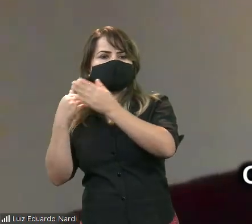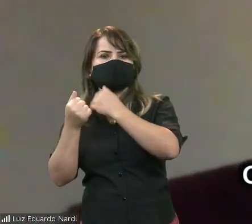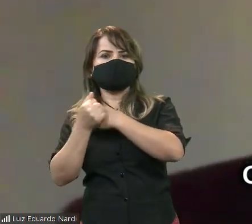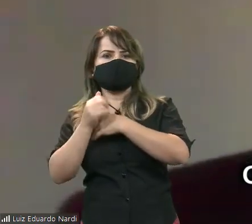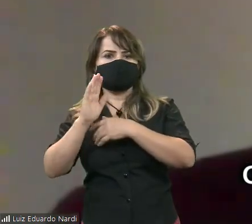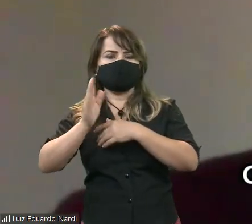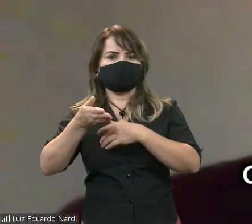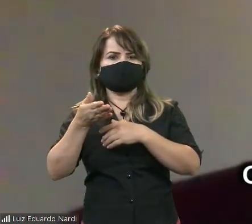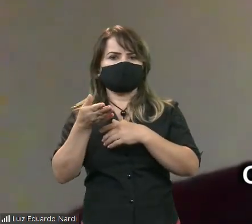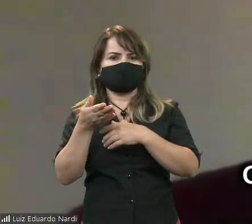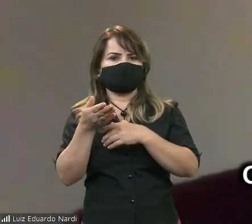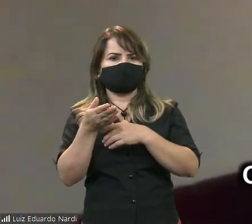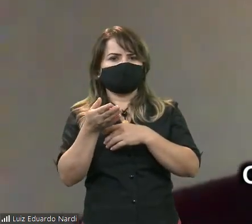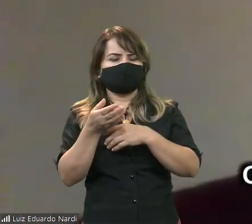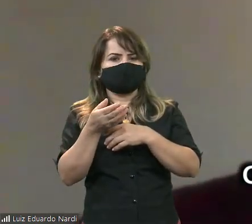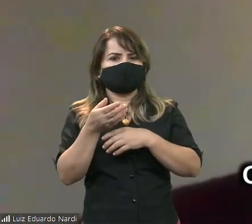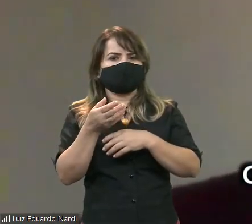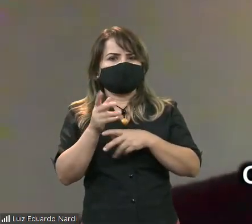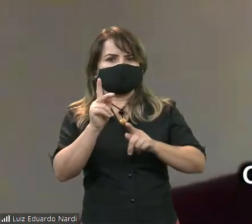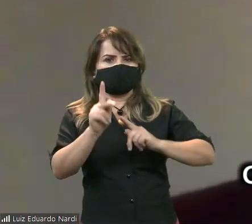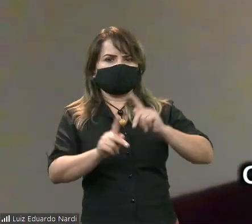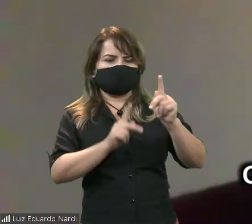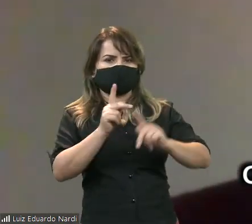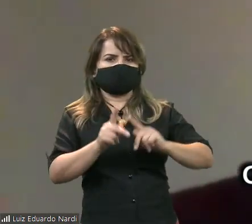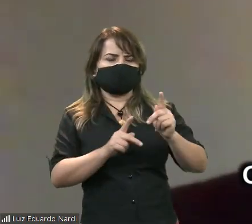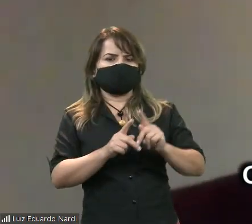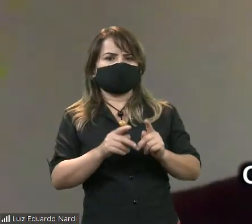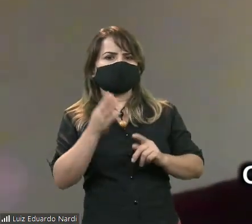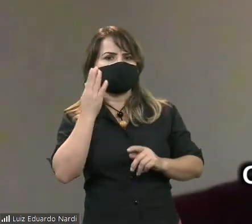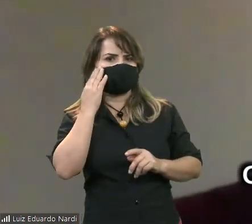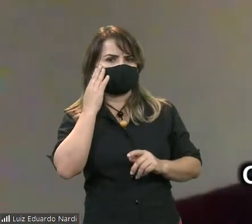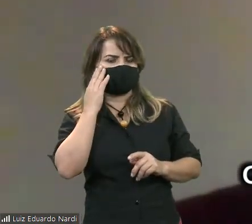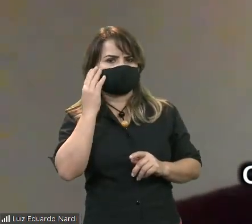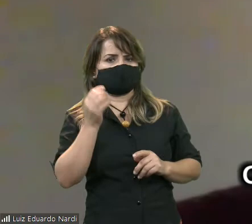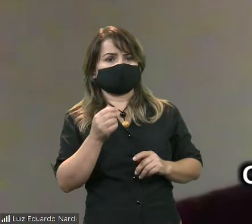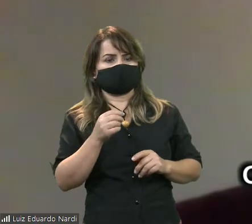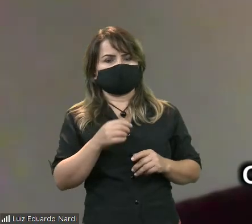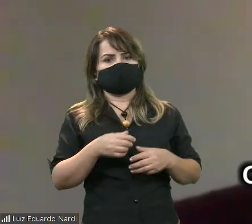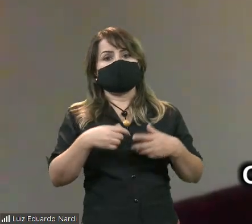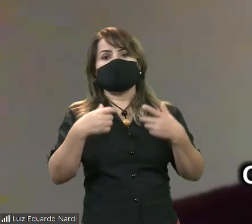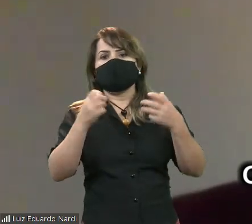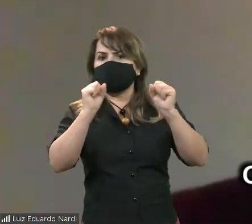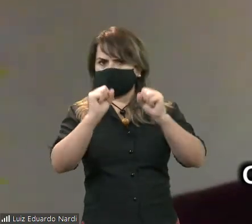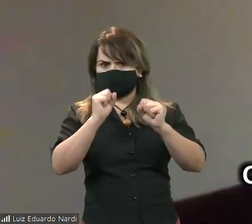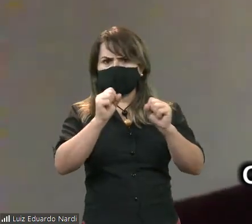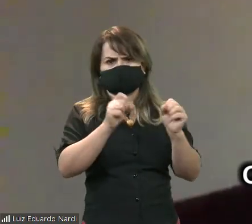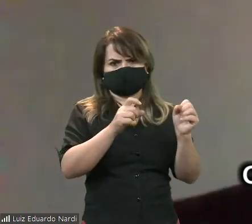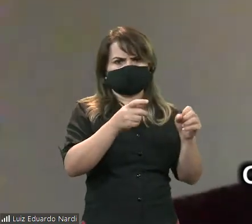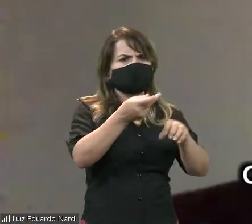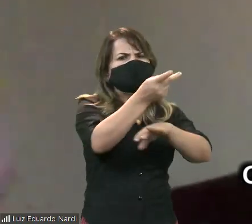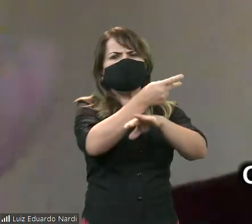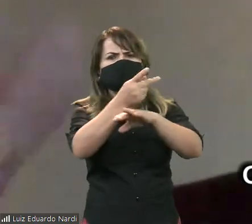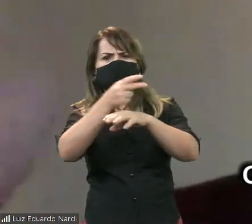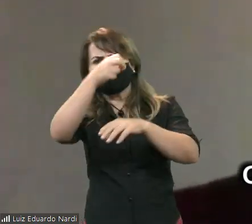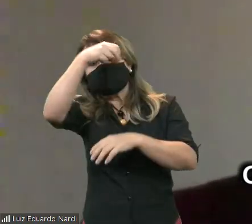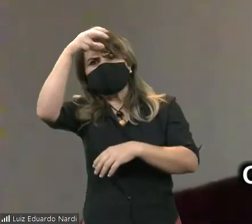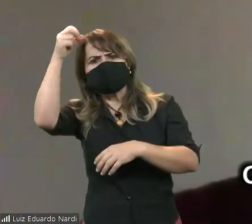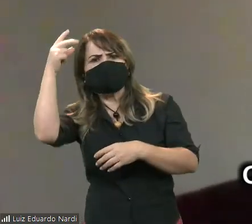Procurem uma prefeitura onde o secretário da Fazenda tem